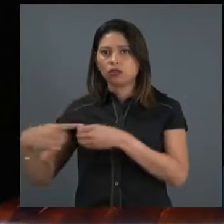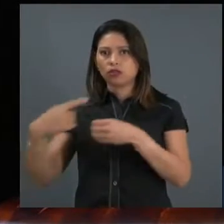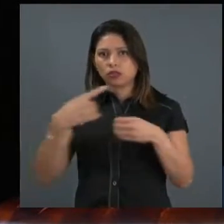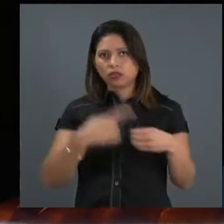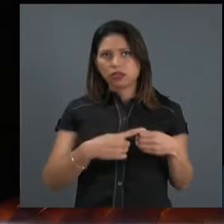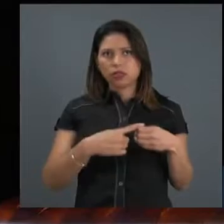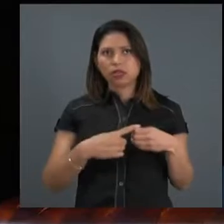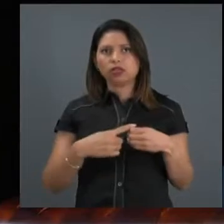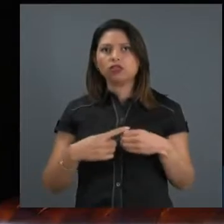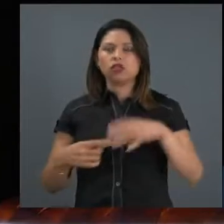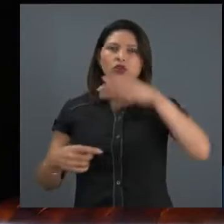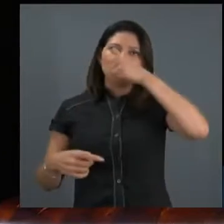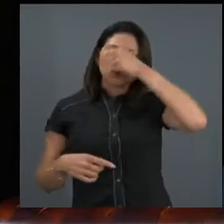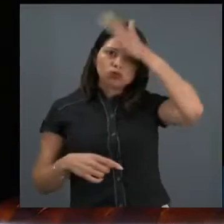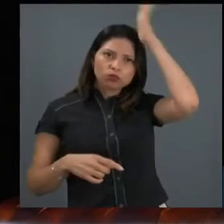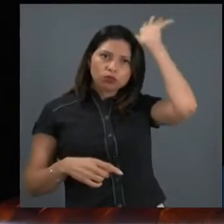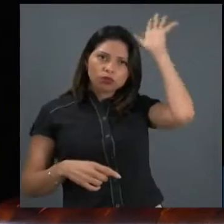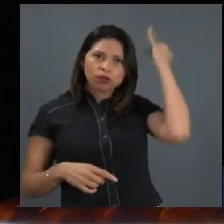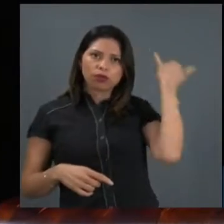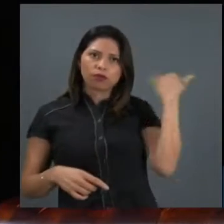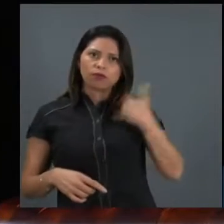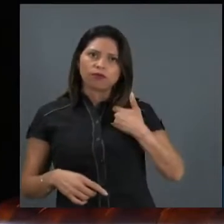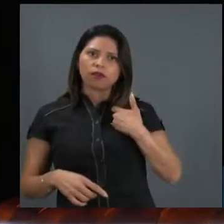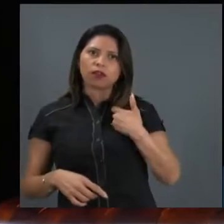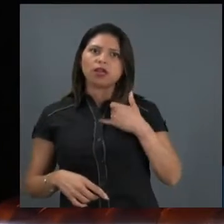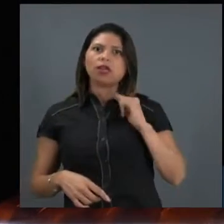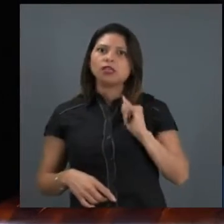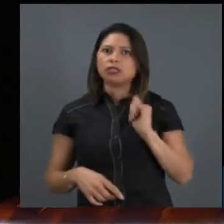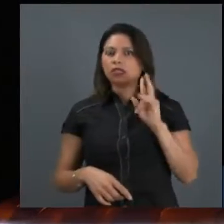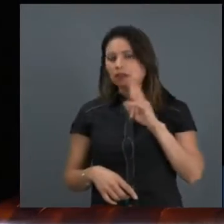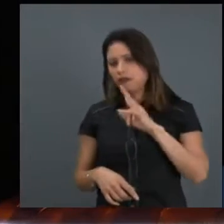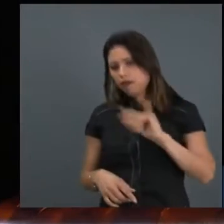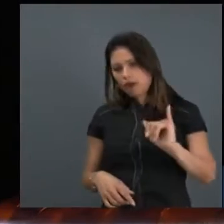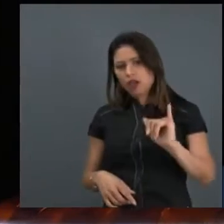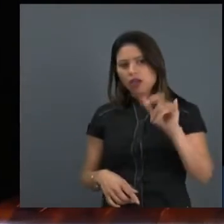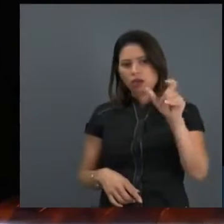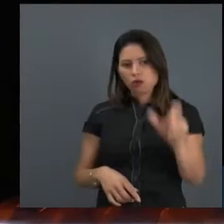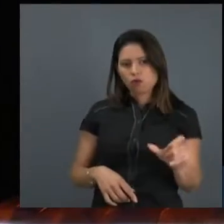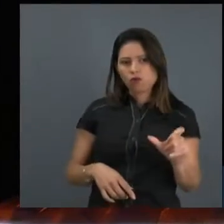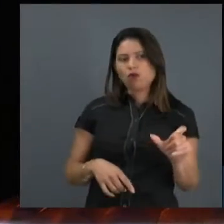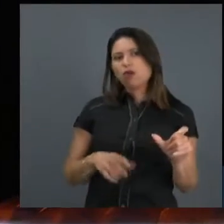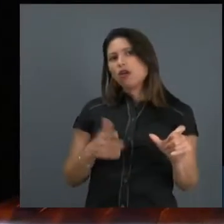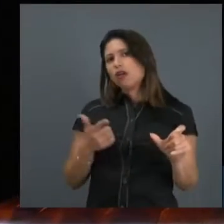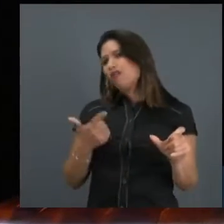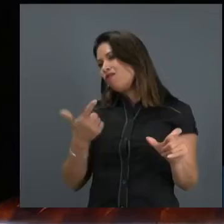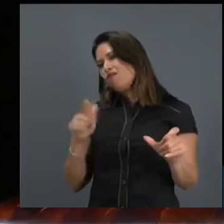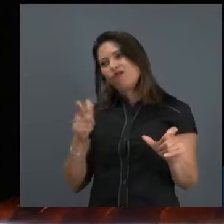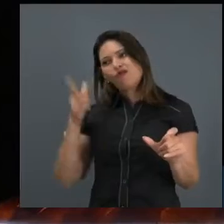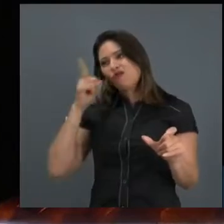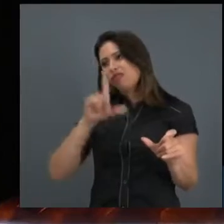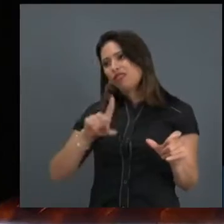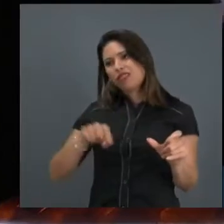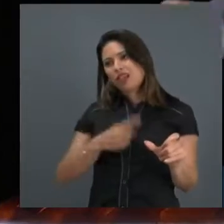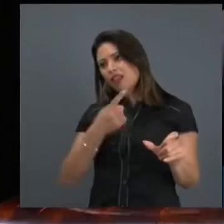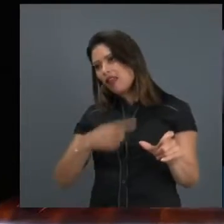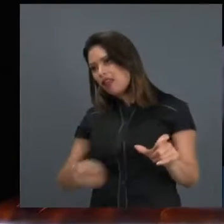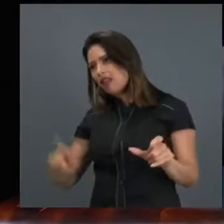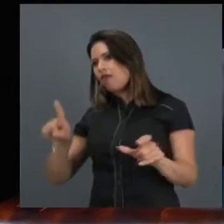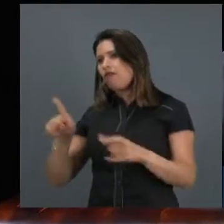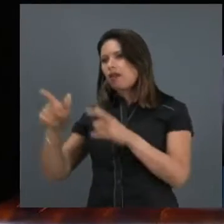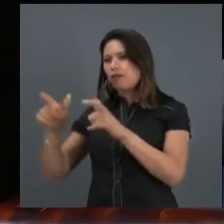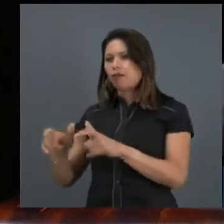E os bombeiros me disseram, se vamos numa, na outra, não dá tempo de voltar para